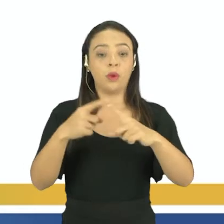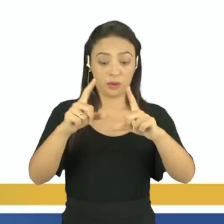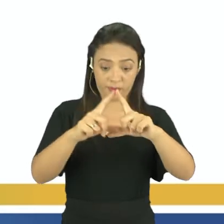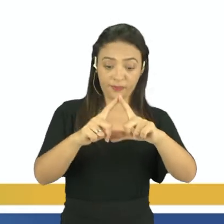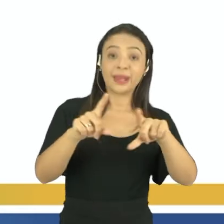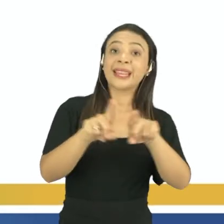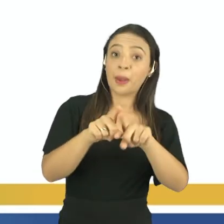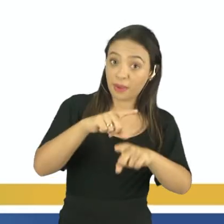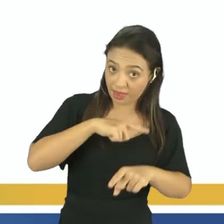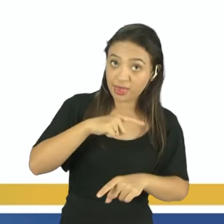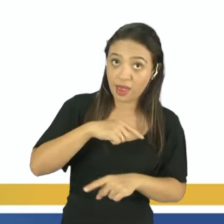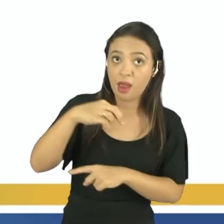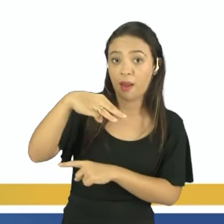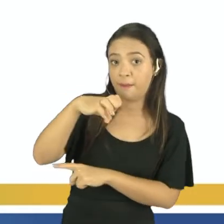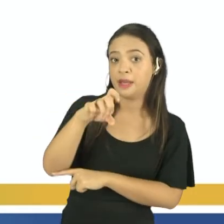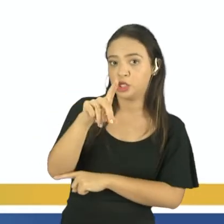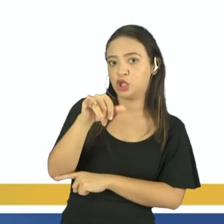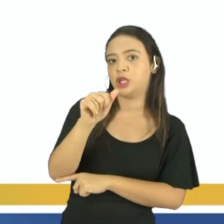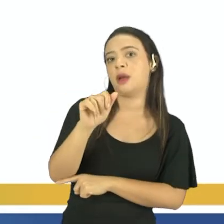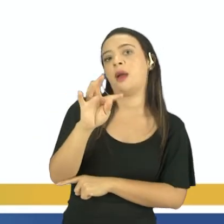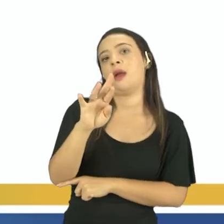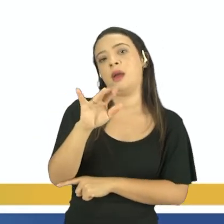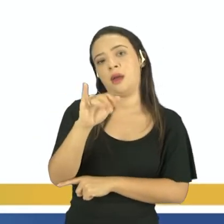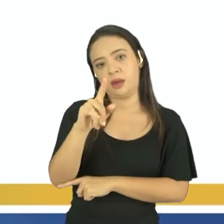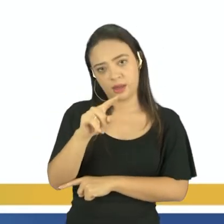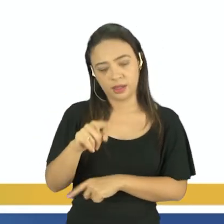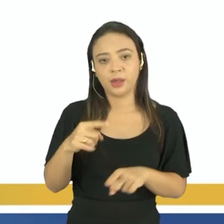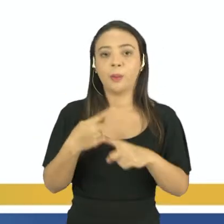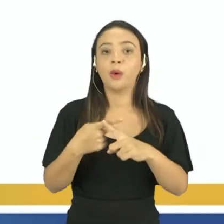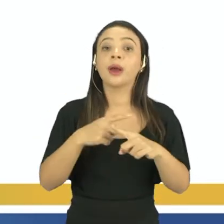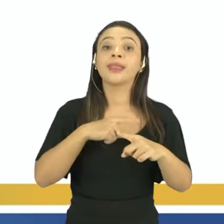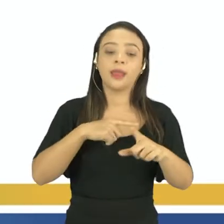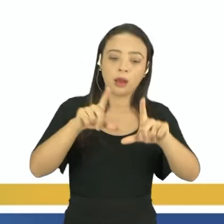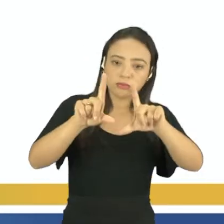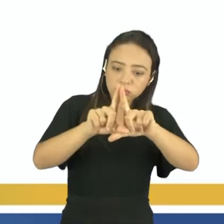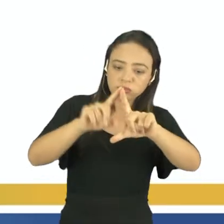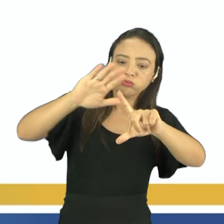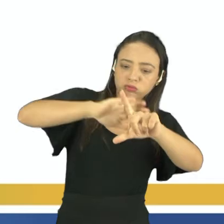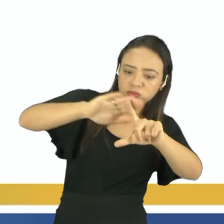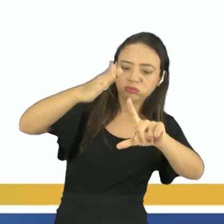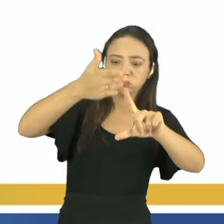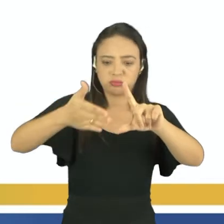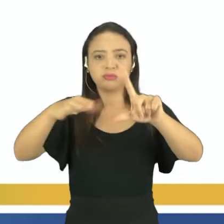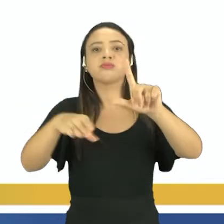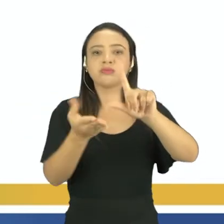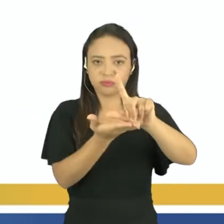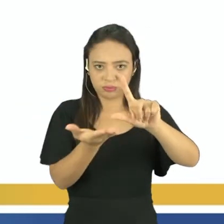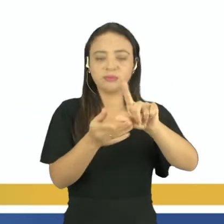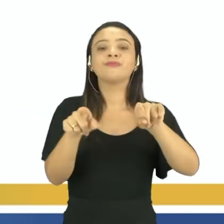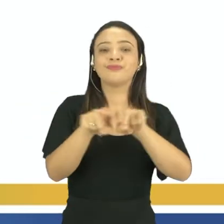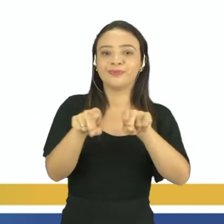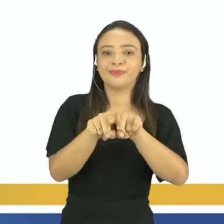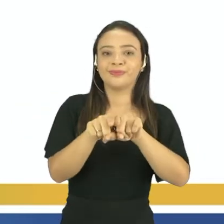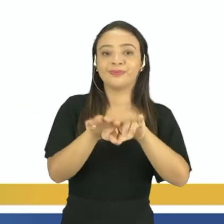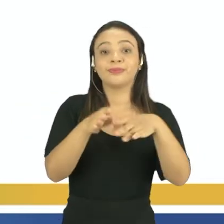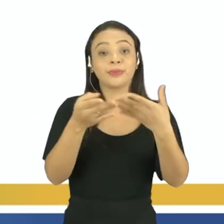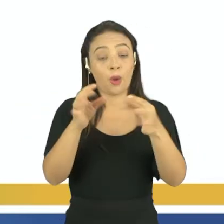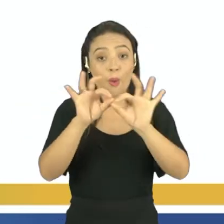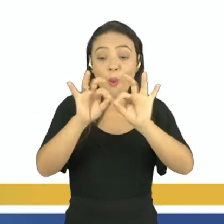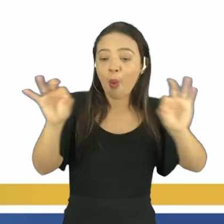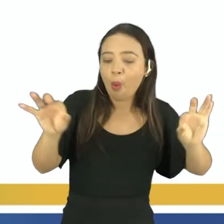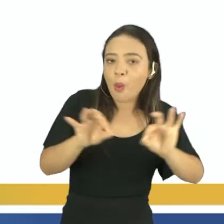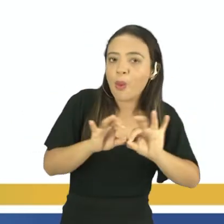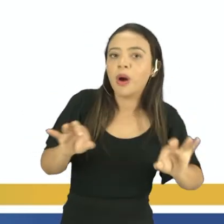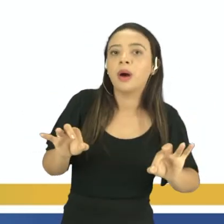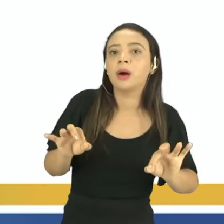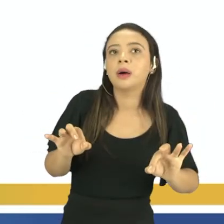mediatrizes, certo? Não precisamente do triângulo, mas dos lados do triângulo, certo? Então, elas são as retas